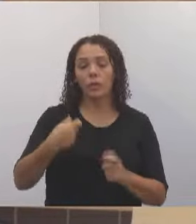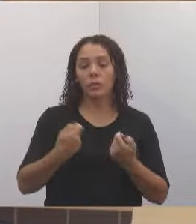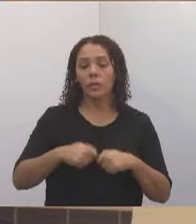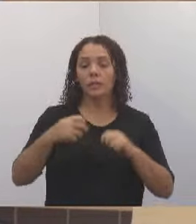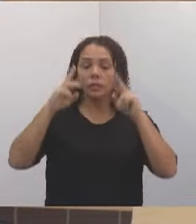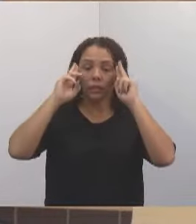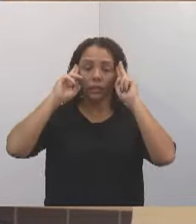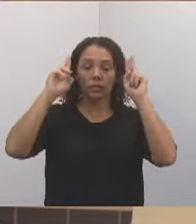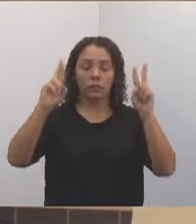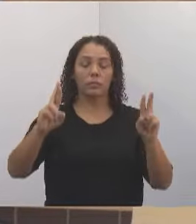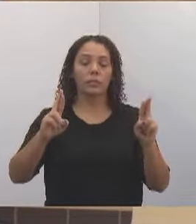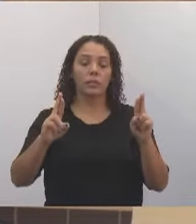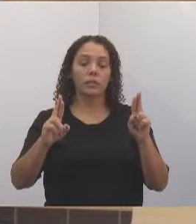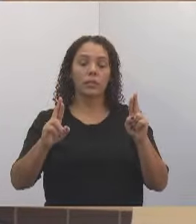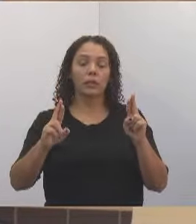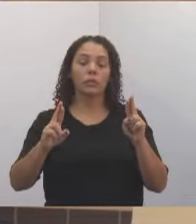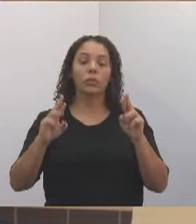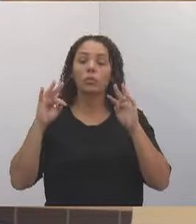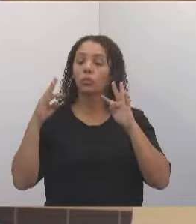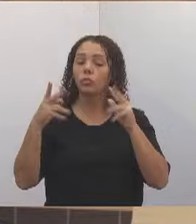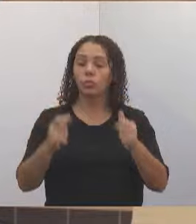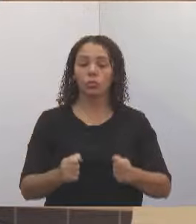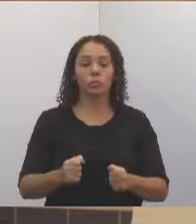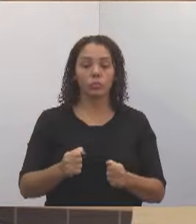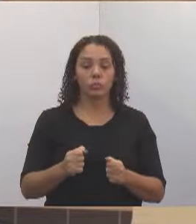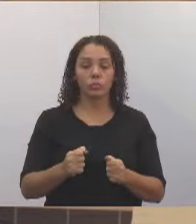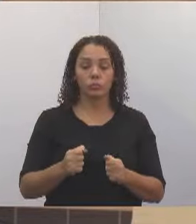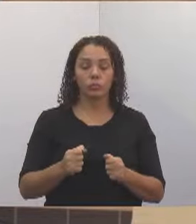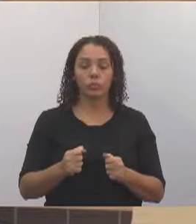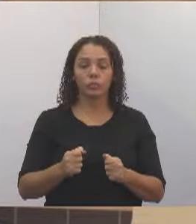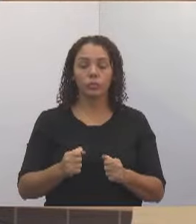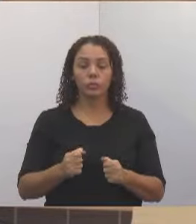ser respeitado na sua integralidade.